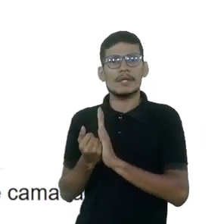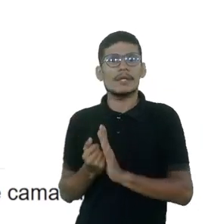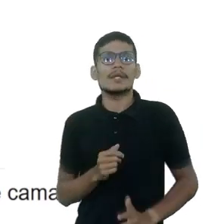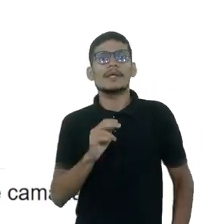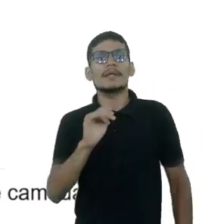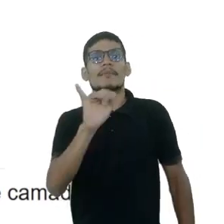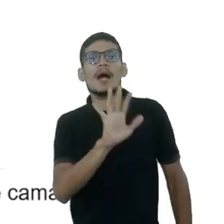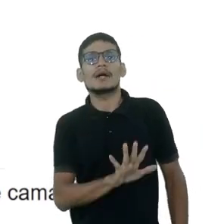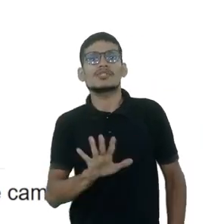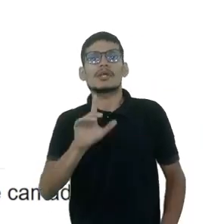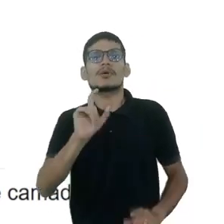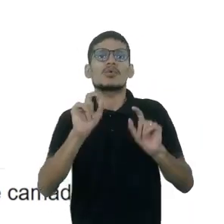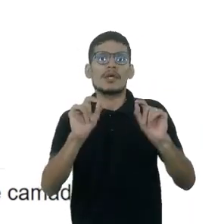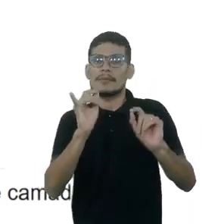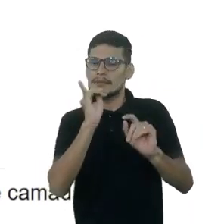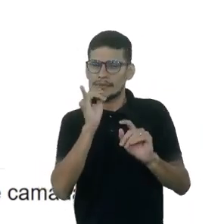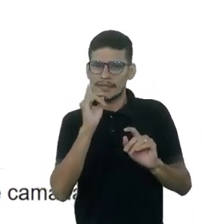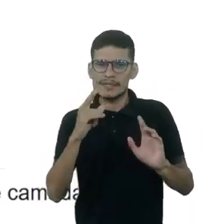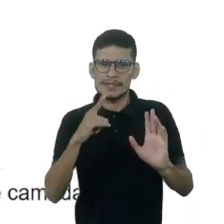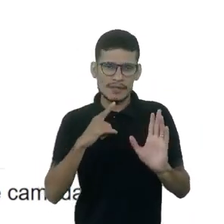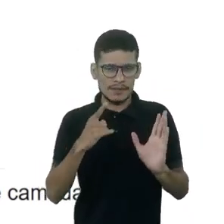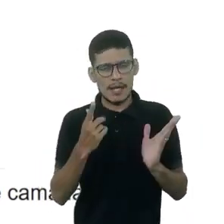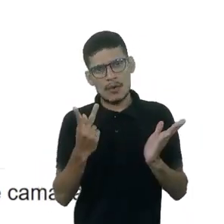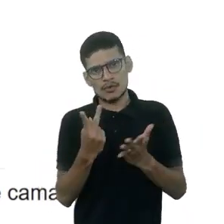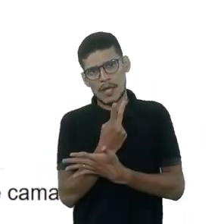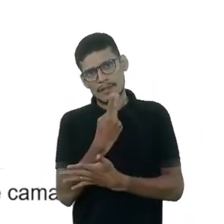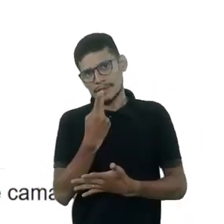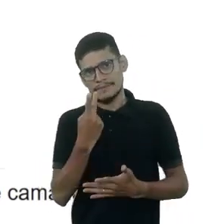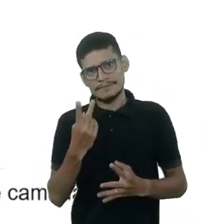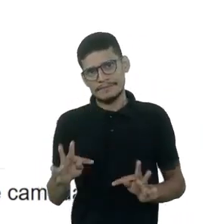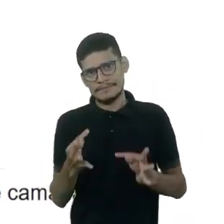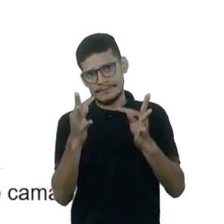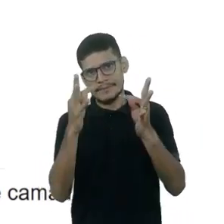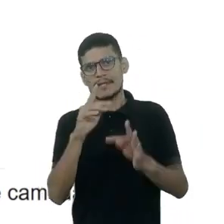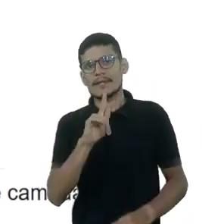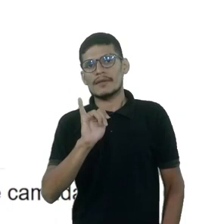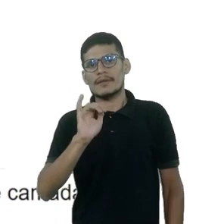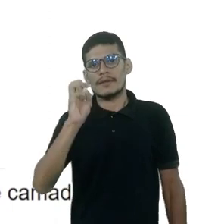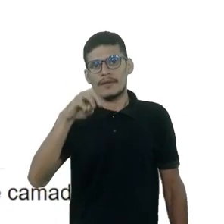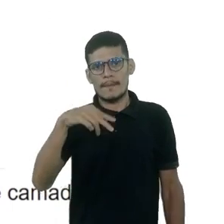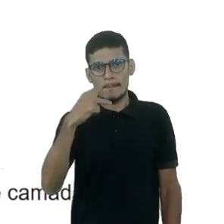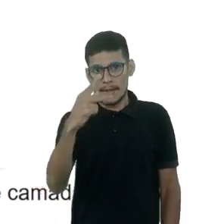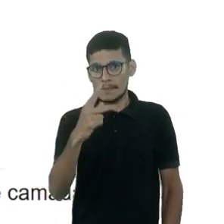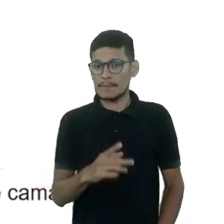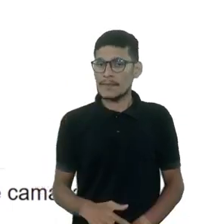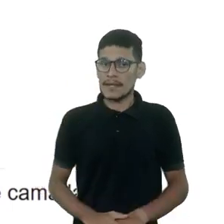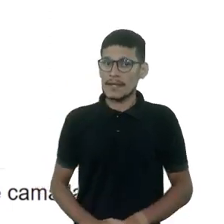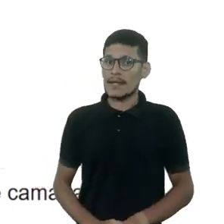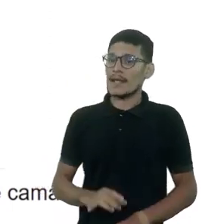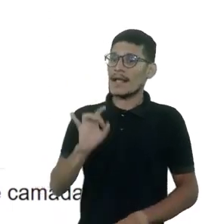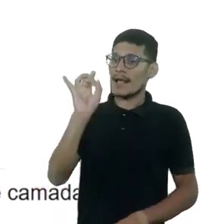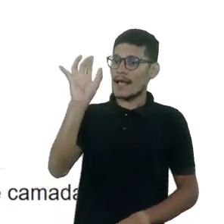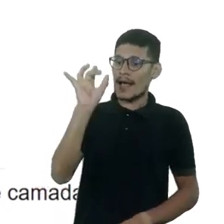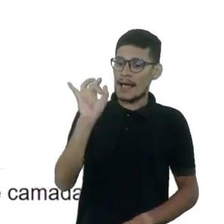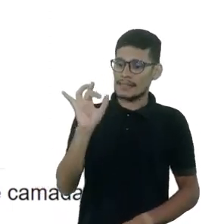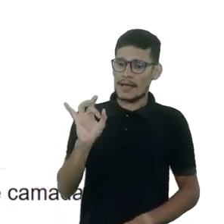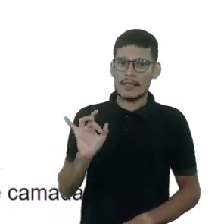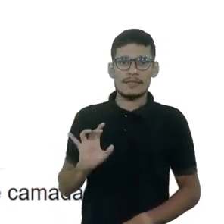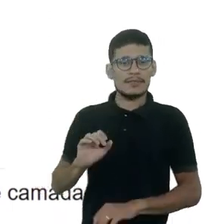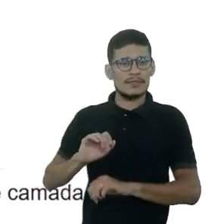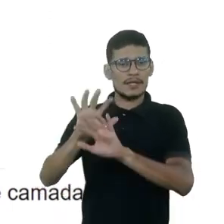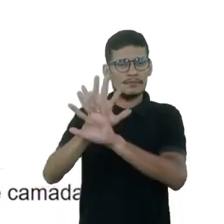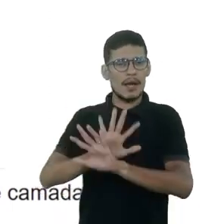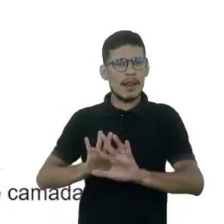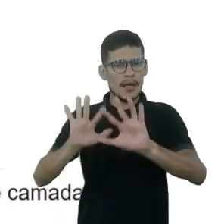pilha de transparências, que é assim que acontece na tecnologia do GIMP. Cada transparência individual